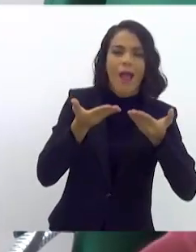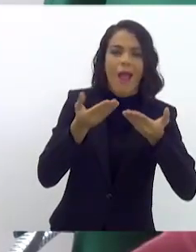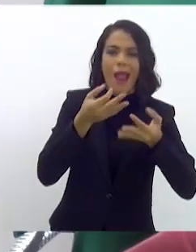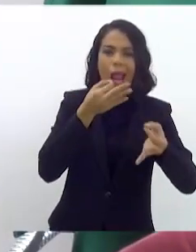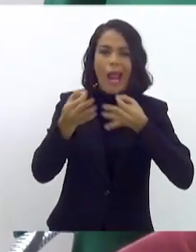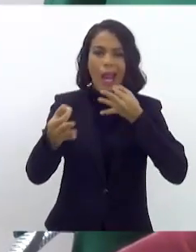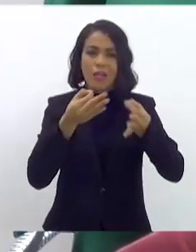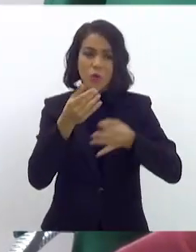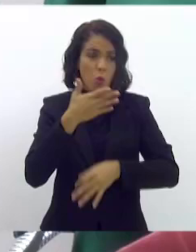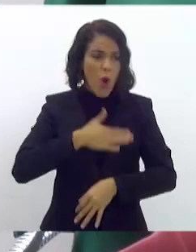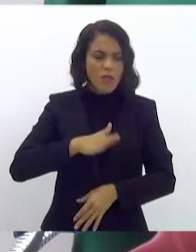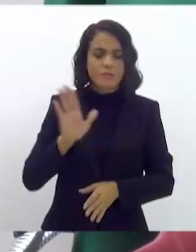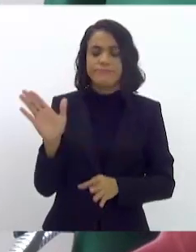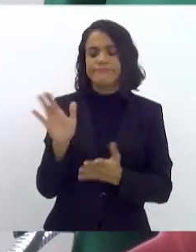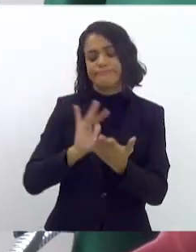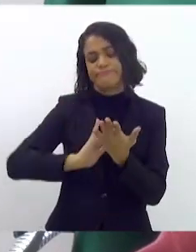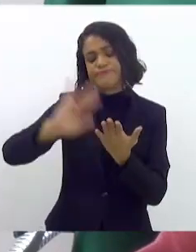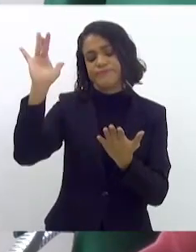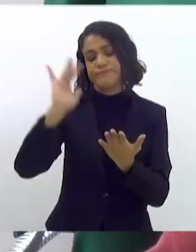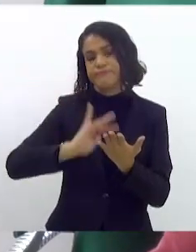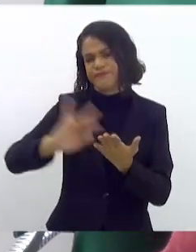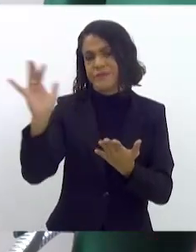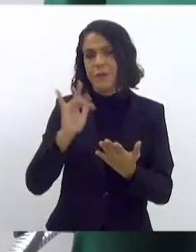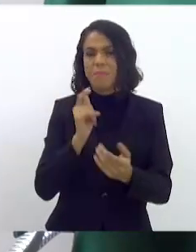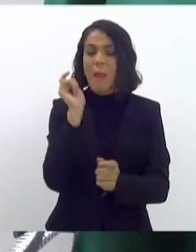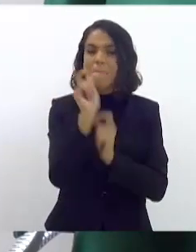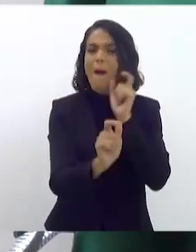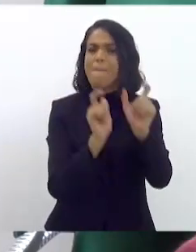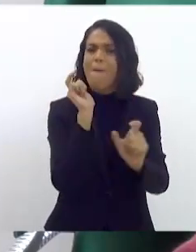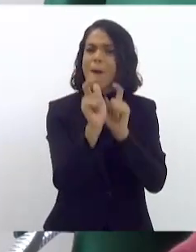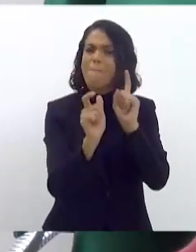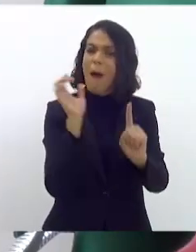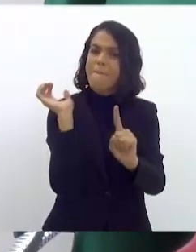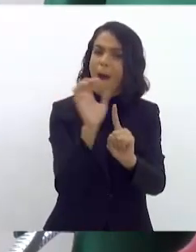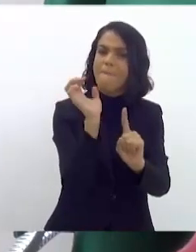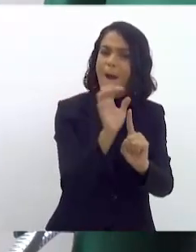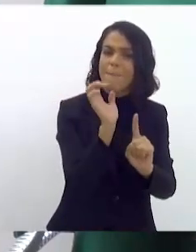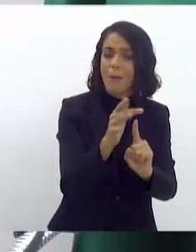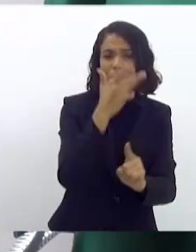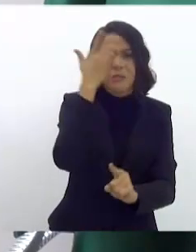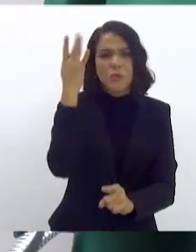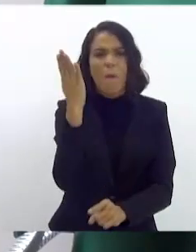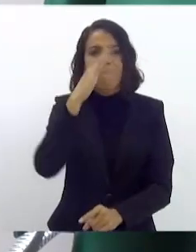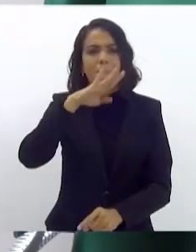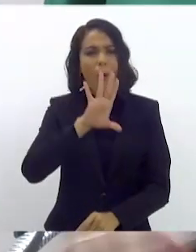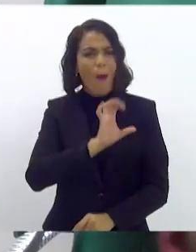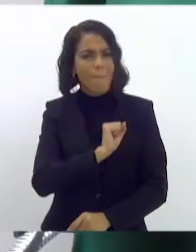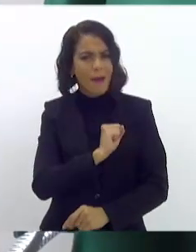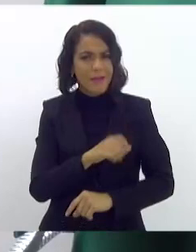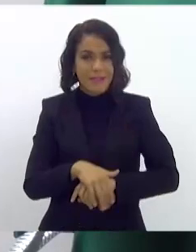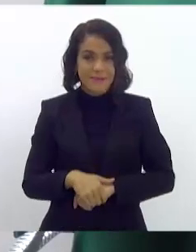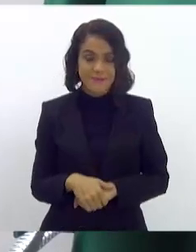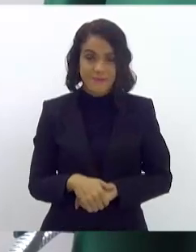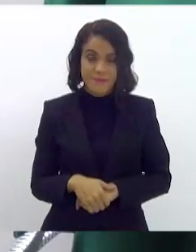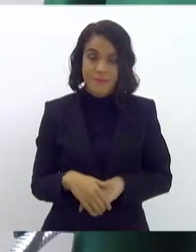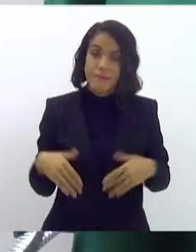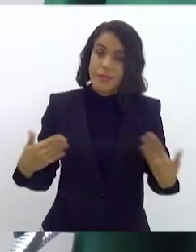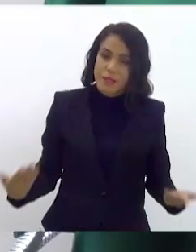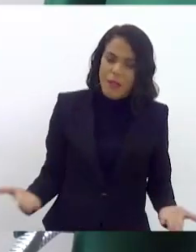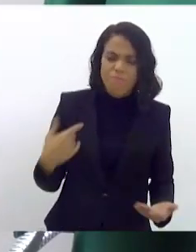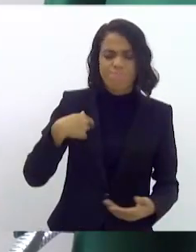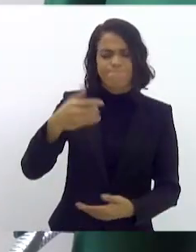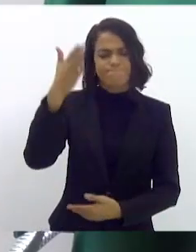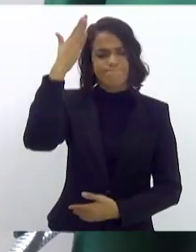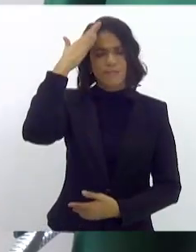não gosta, passa. Ofender, xingar, ameaçar, é só coisas de pessoas mal amadas. Então, por favor, põe a mão